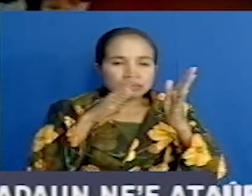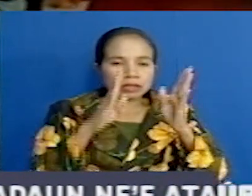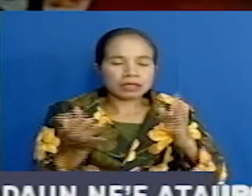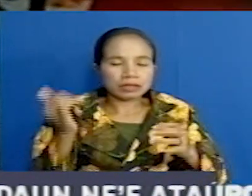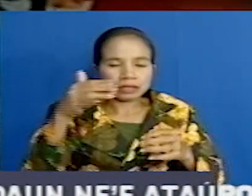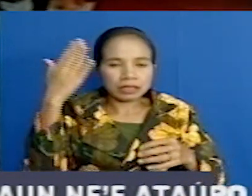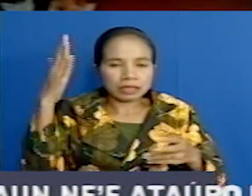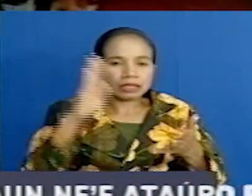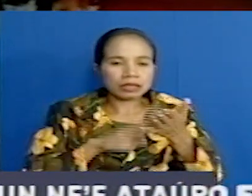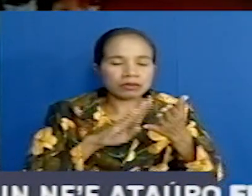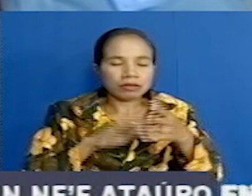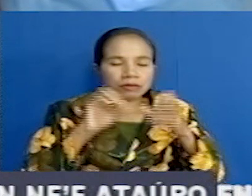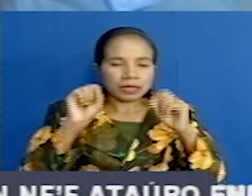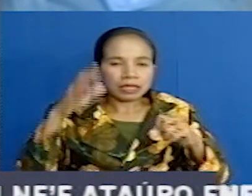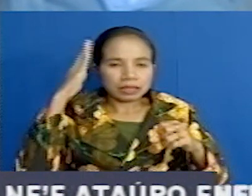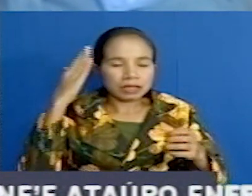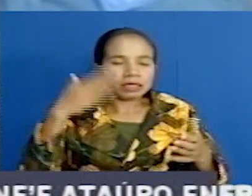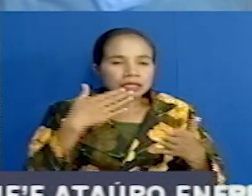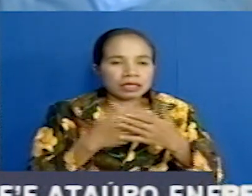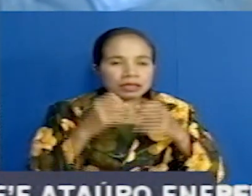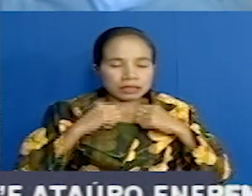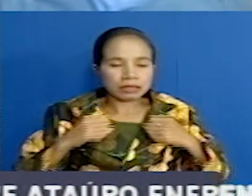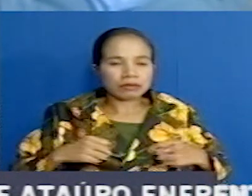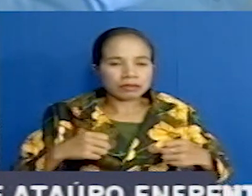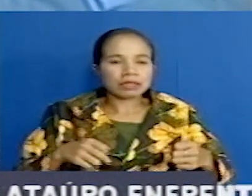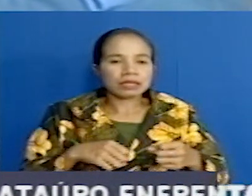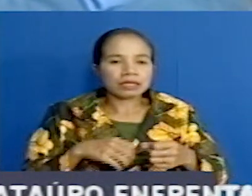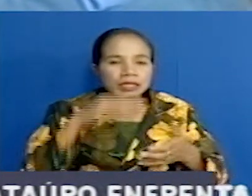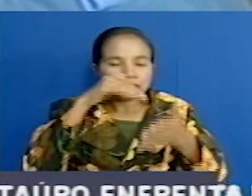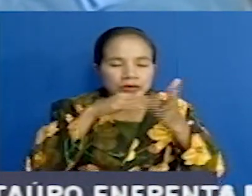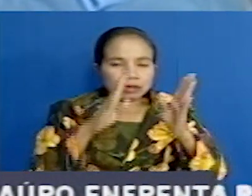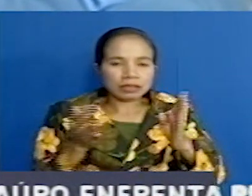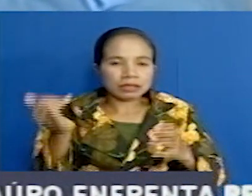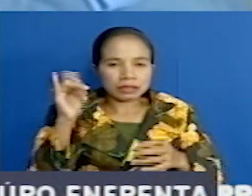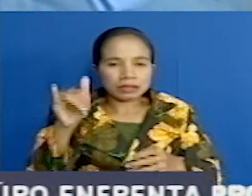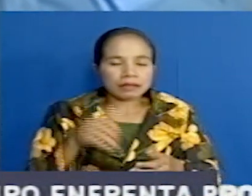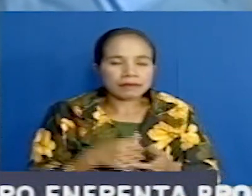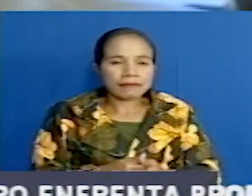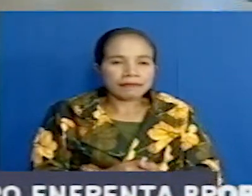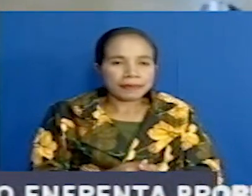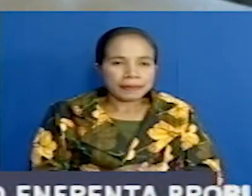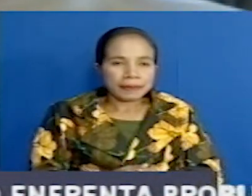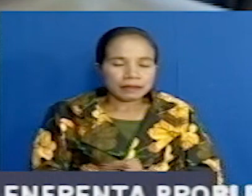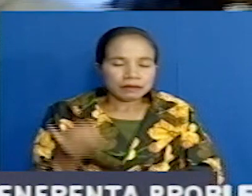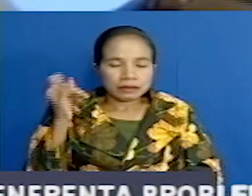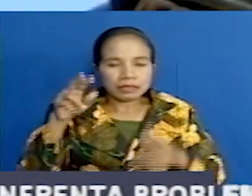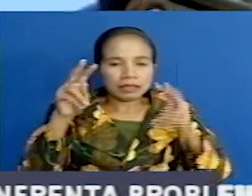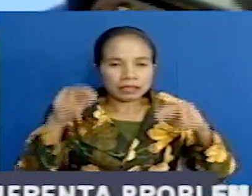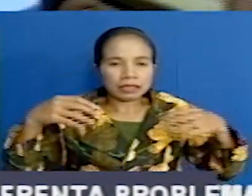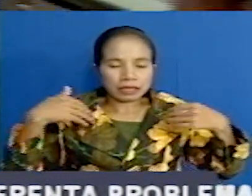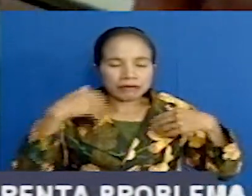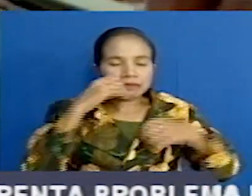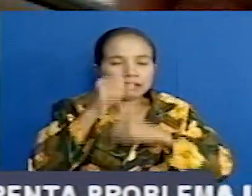Sira. No Nebele Hatene dia que lutam condição de saúde estudantes Sira Dian. Sira tem que ir a check-up,